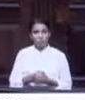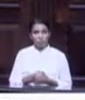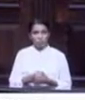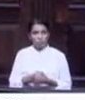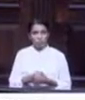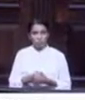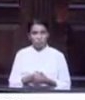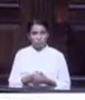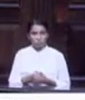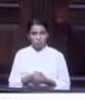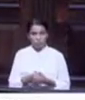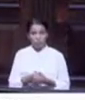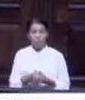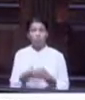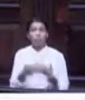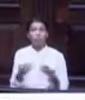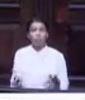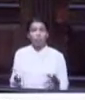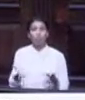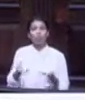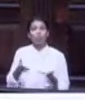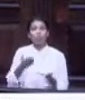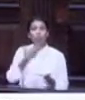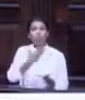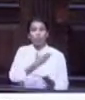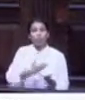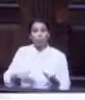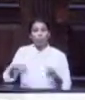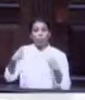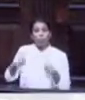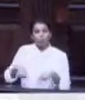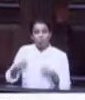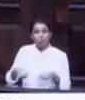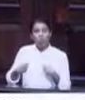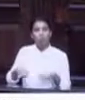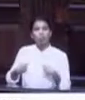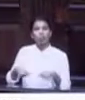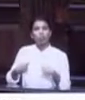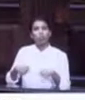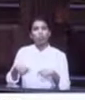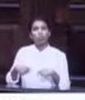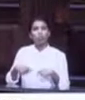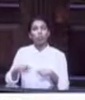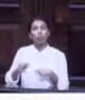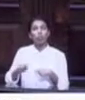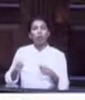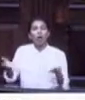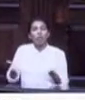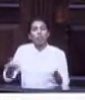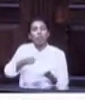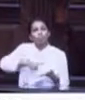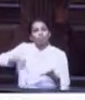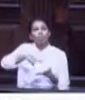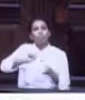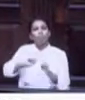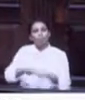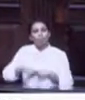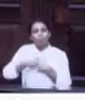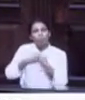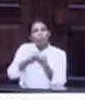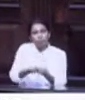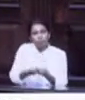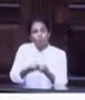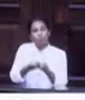Defensoria Pública precisa, e o esforço de toda a Casa é exatamente no sentido de ampliar